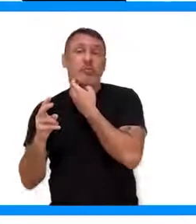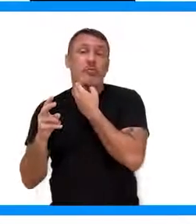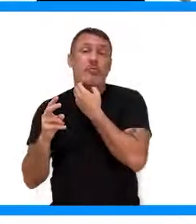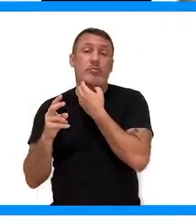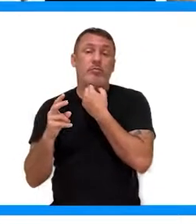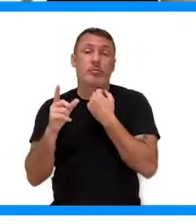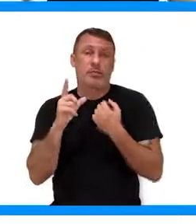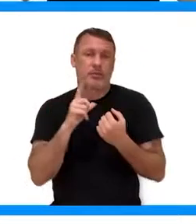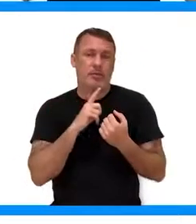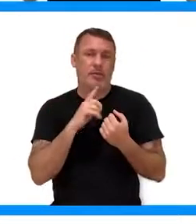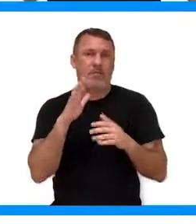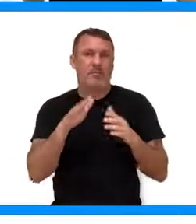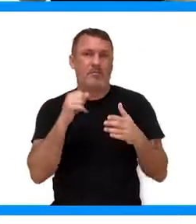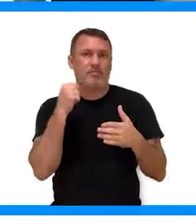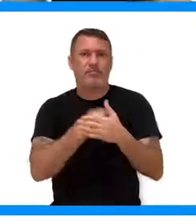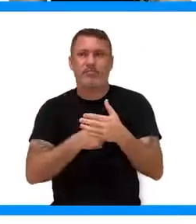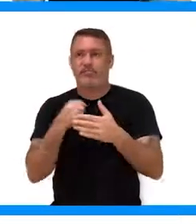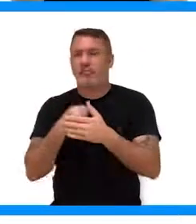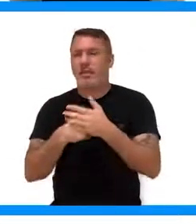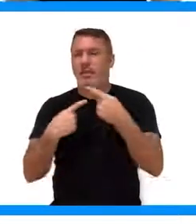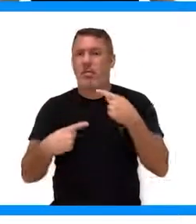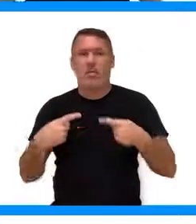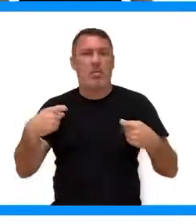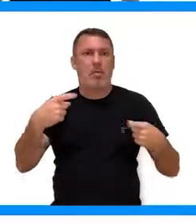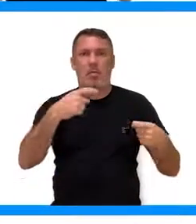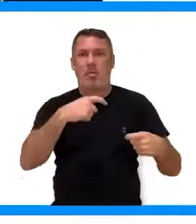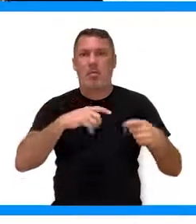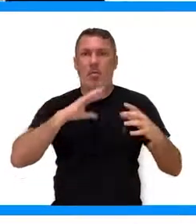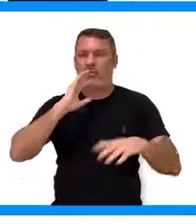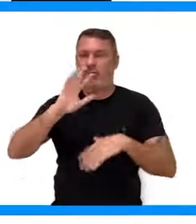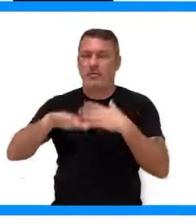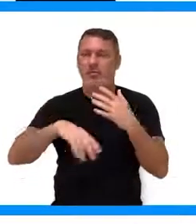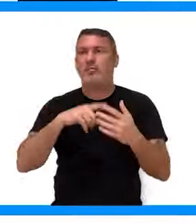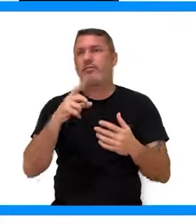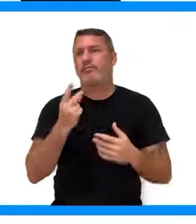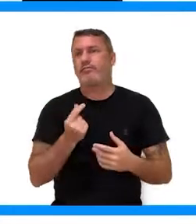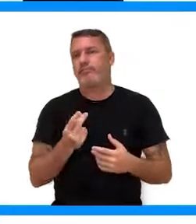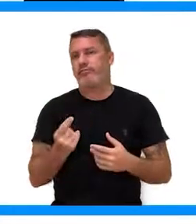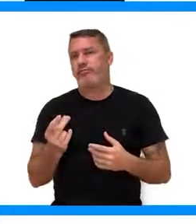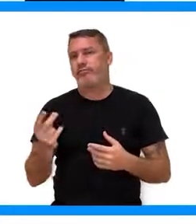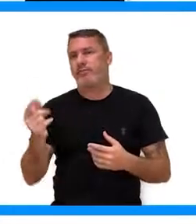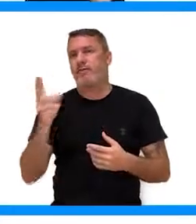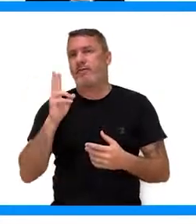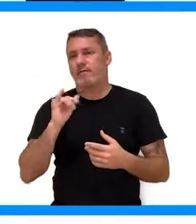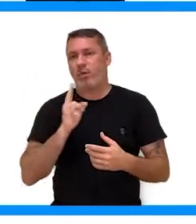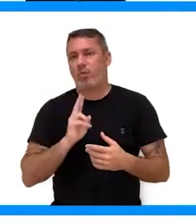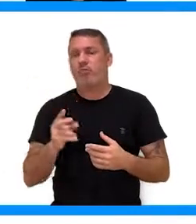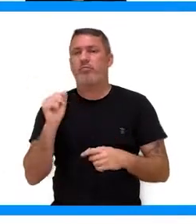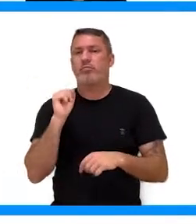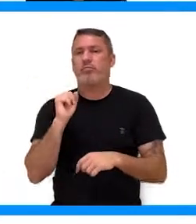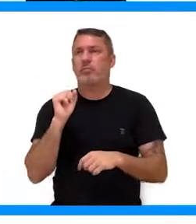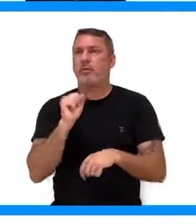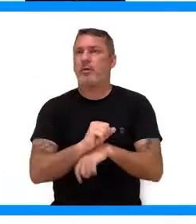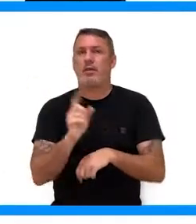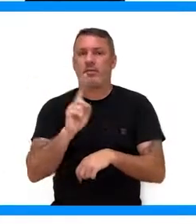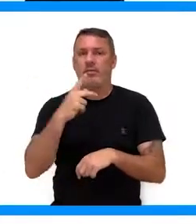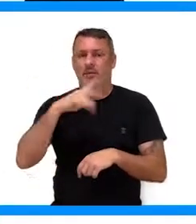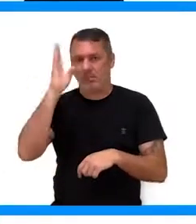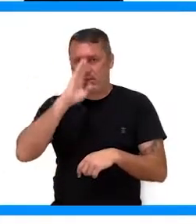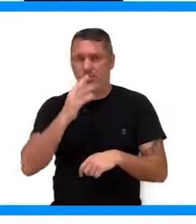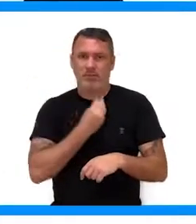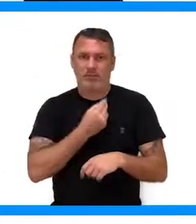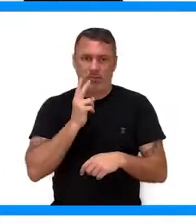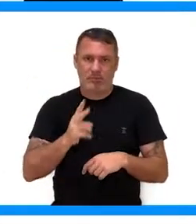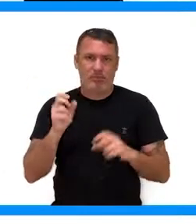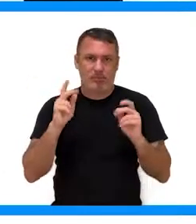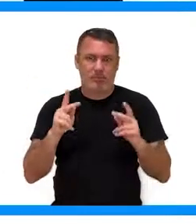né, esses embates, essas disputas, elas continuarão por muito tempo existindo aqui no